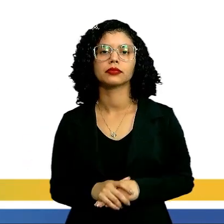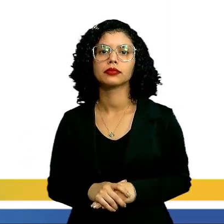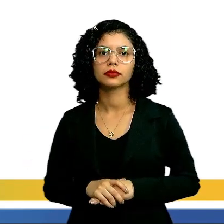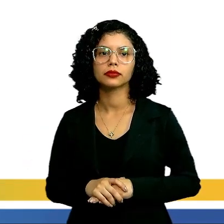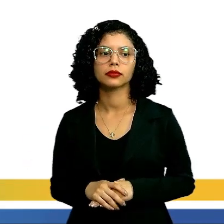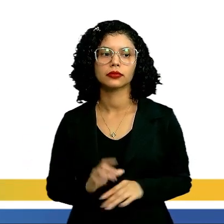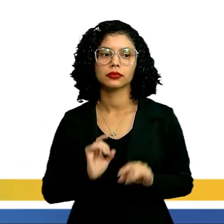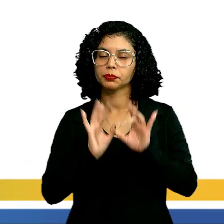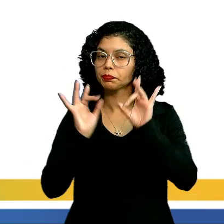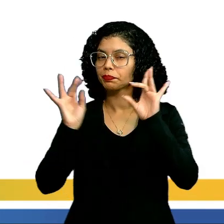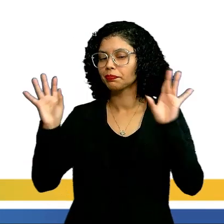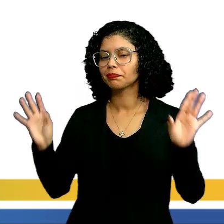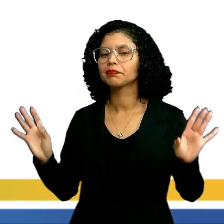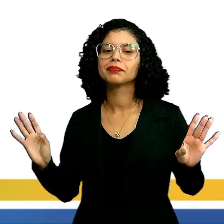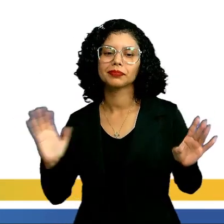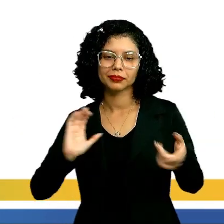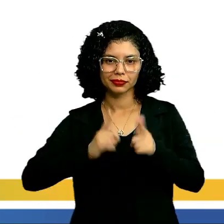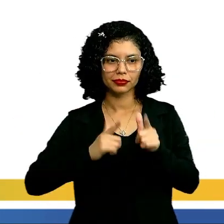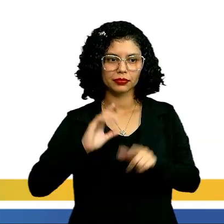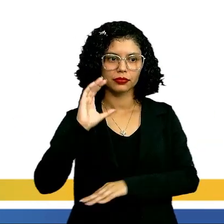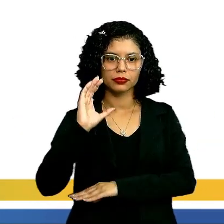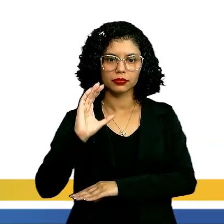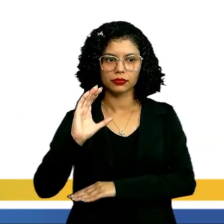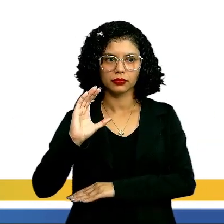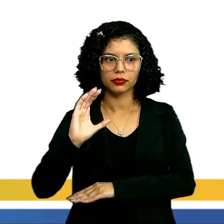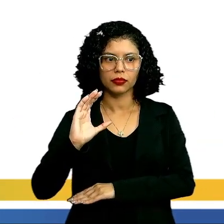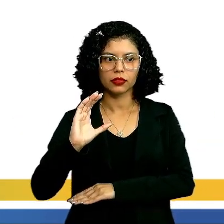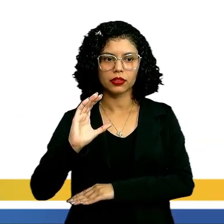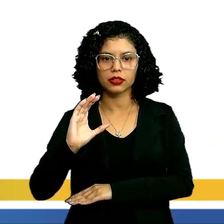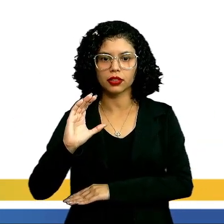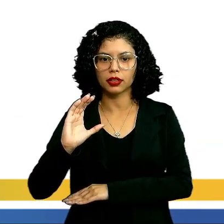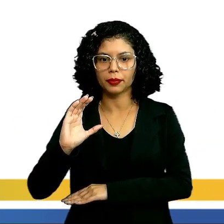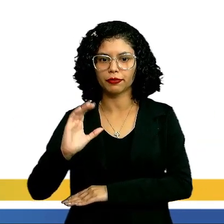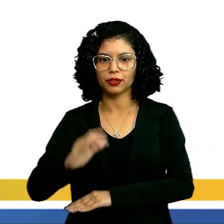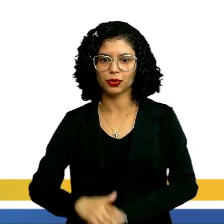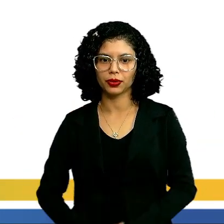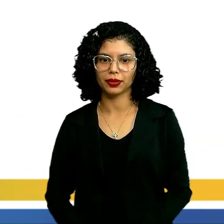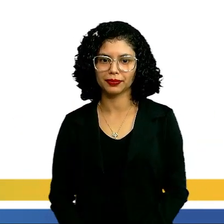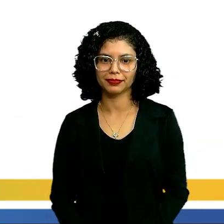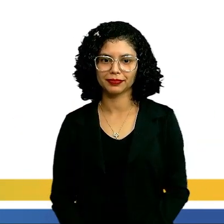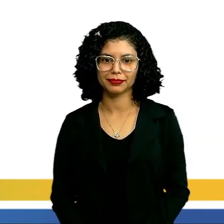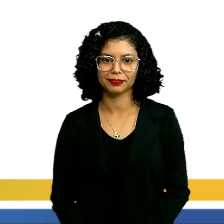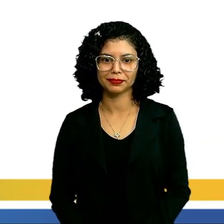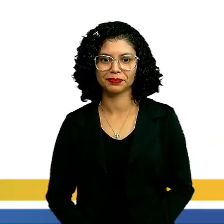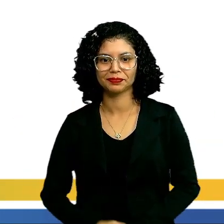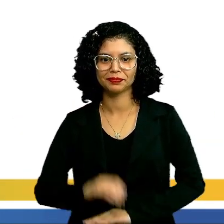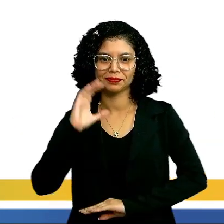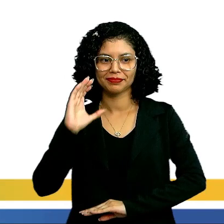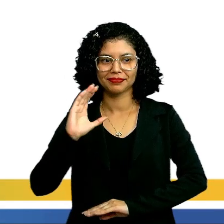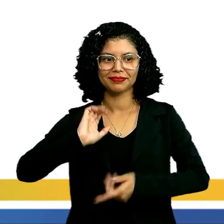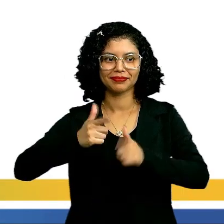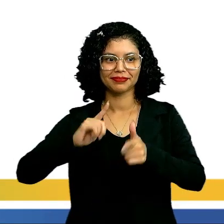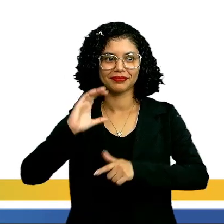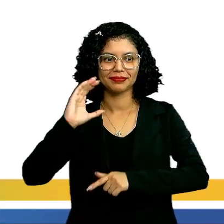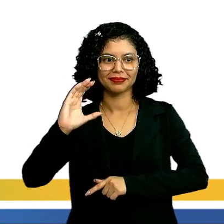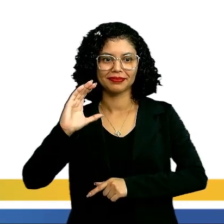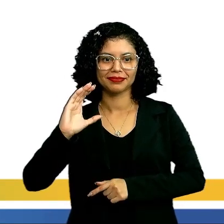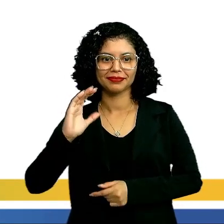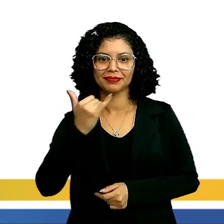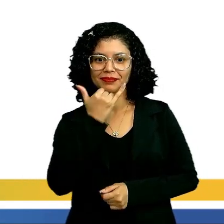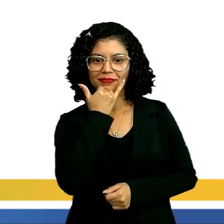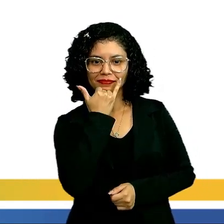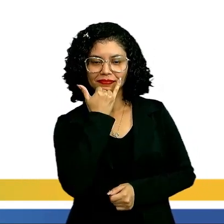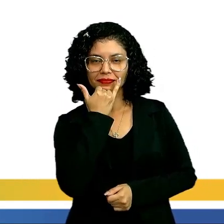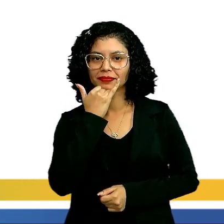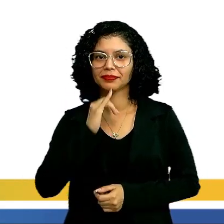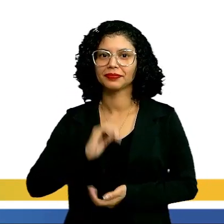Então, brilhou quem marcou a letra B. Parabéns para quem... Aliás, perdão, a letra C.